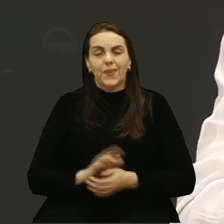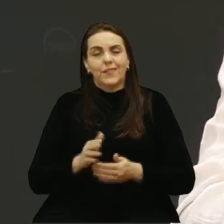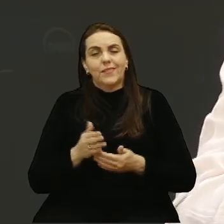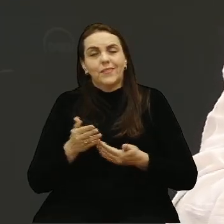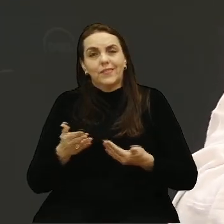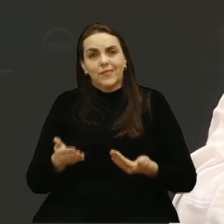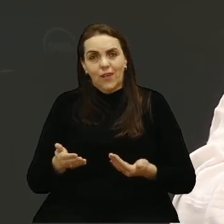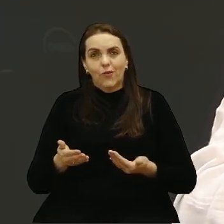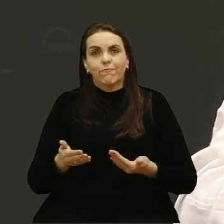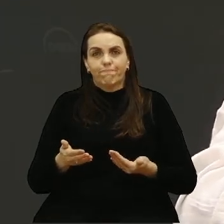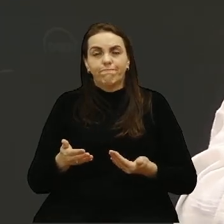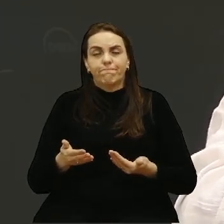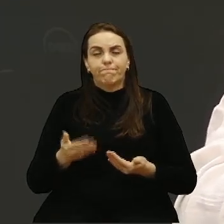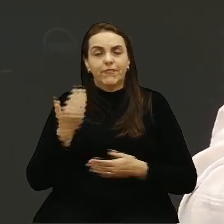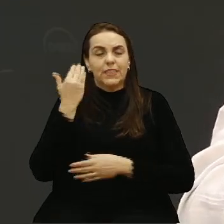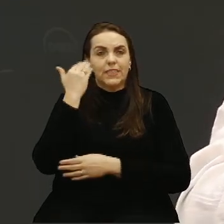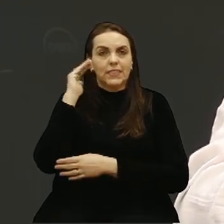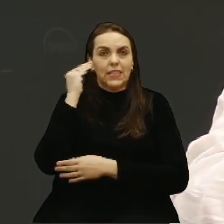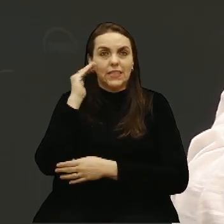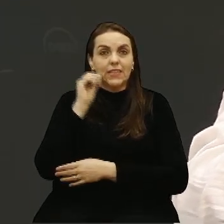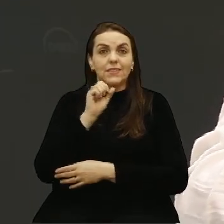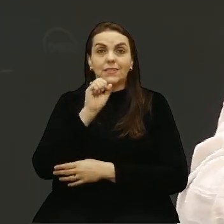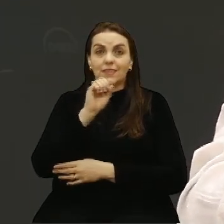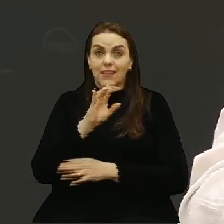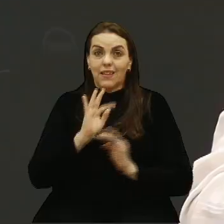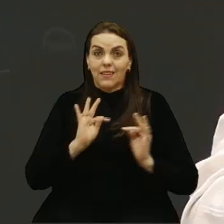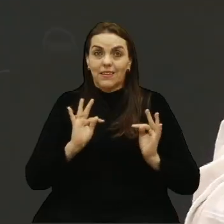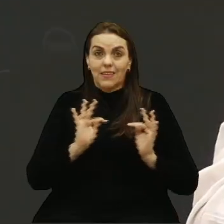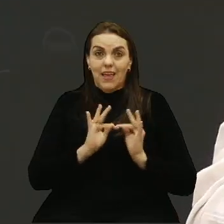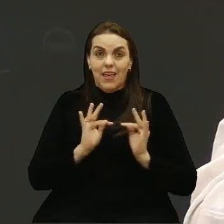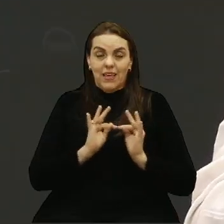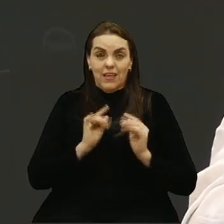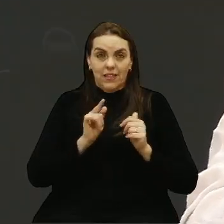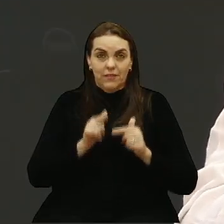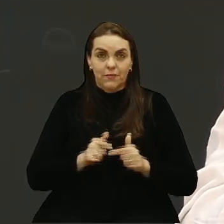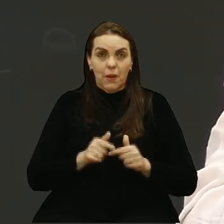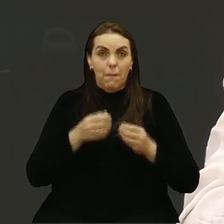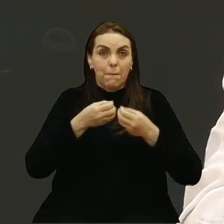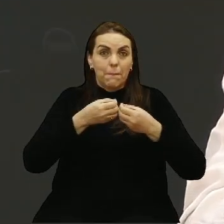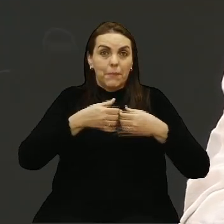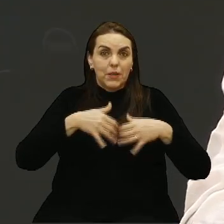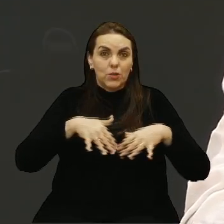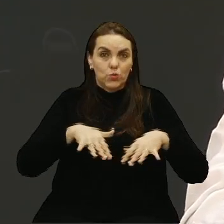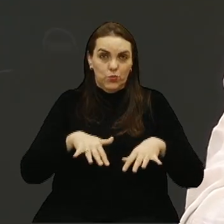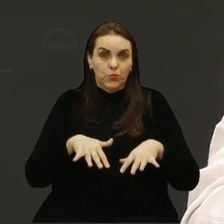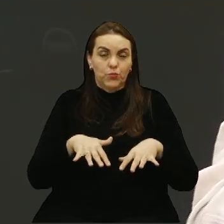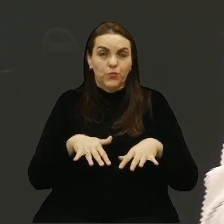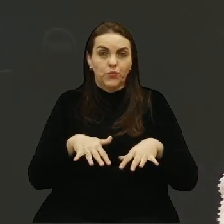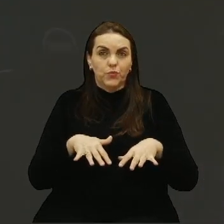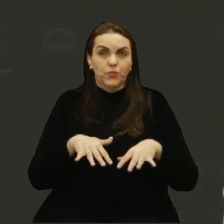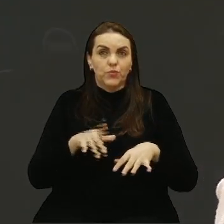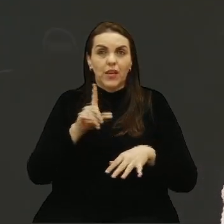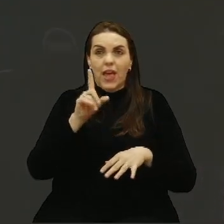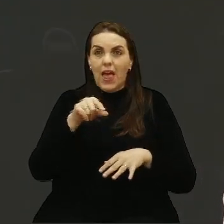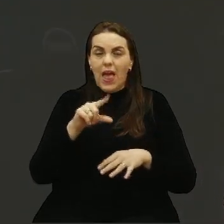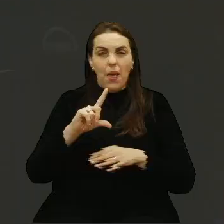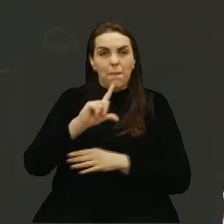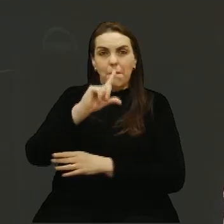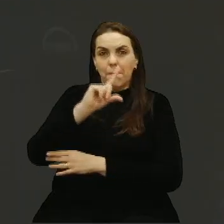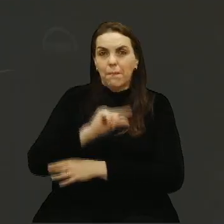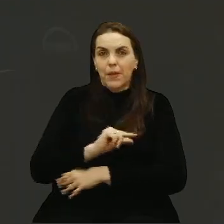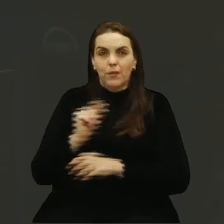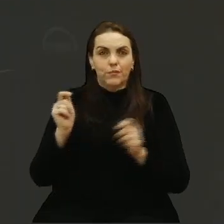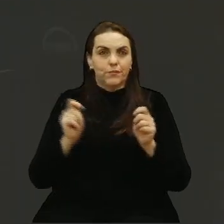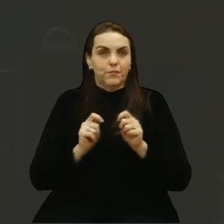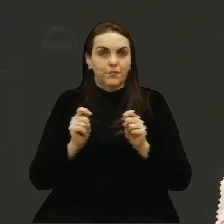Então, levando em consideração que, tecnicamente, o prejuízo é o menor possível